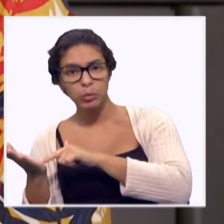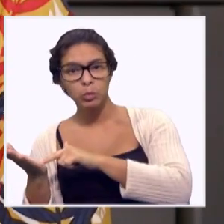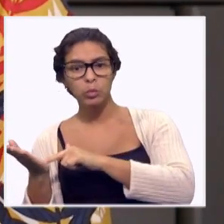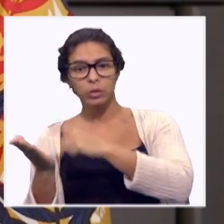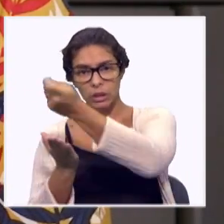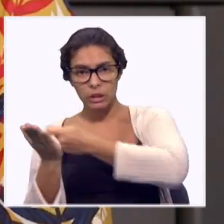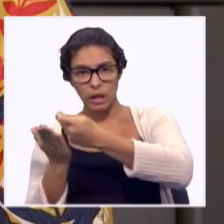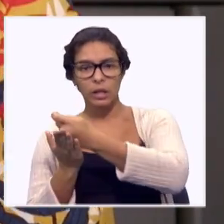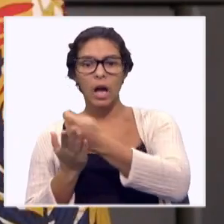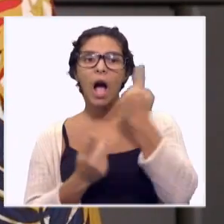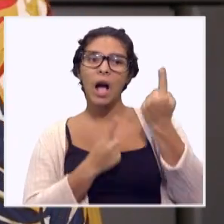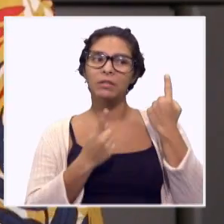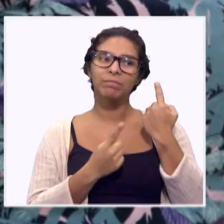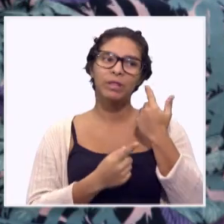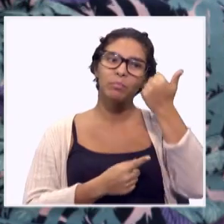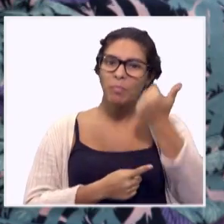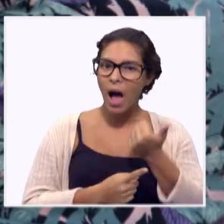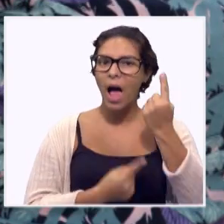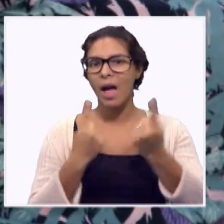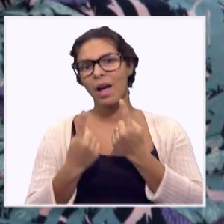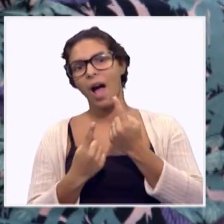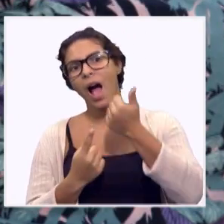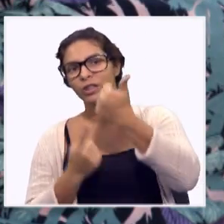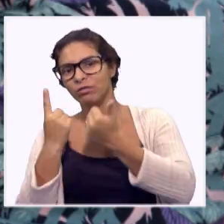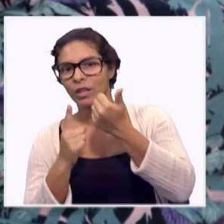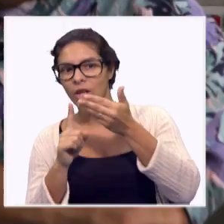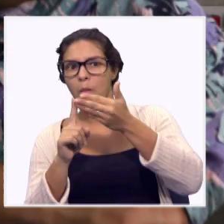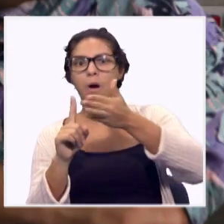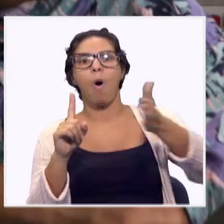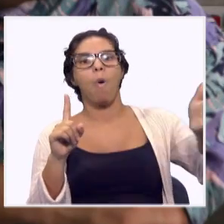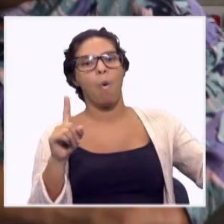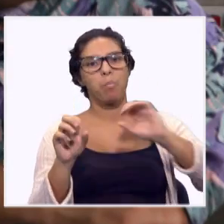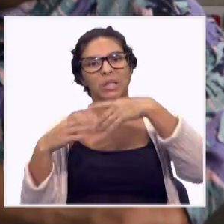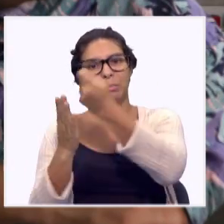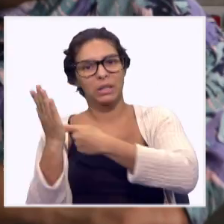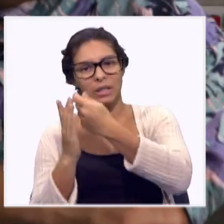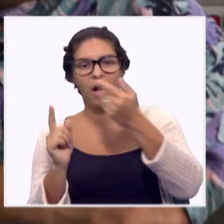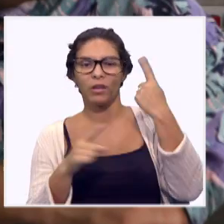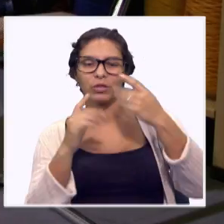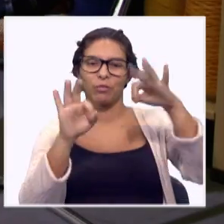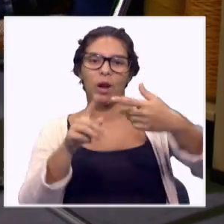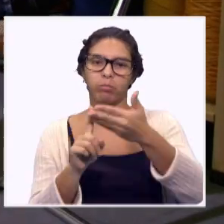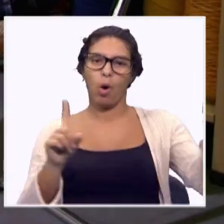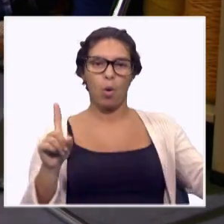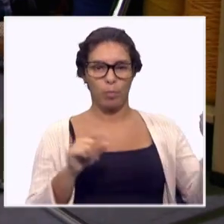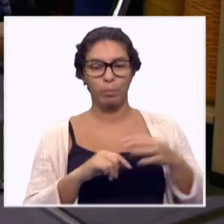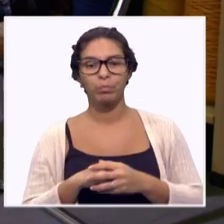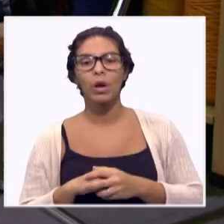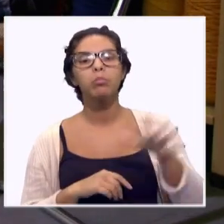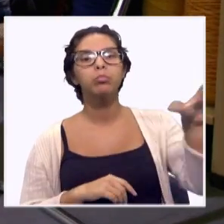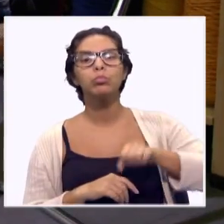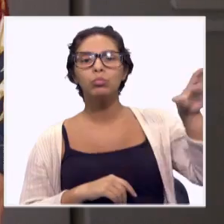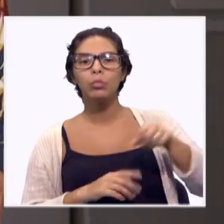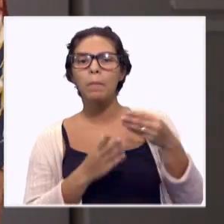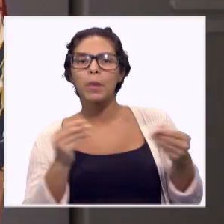sempre. Nem sempre. Às vezes resulta uma coisa completamente diferente. Onde é que tu vais buscar esses